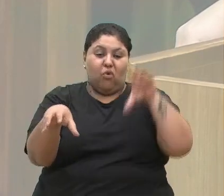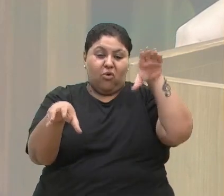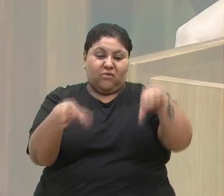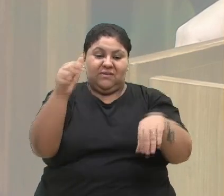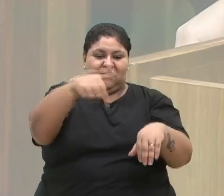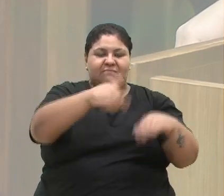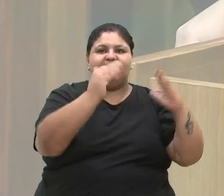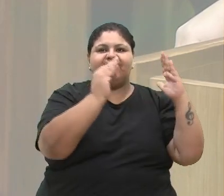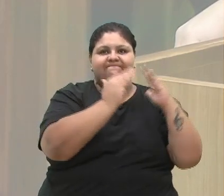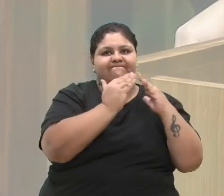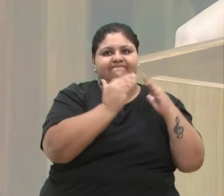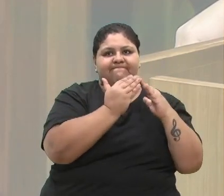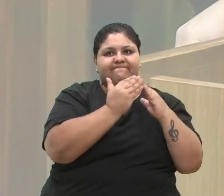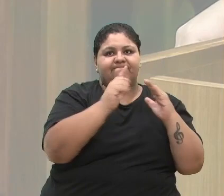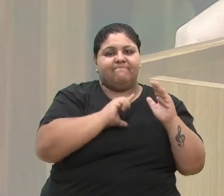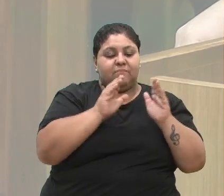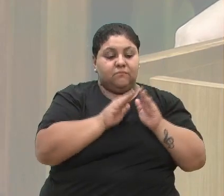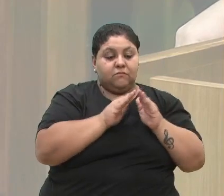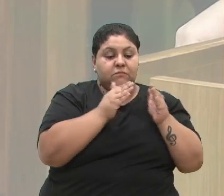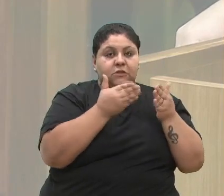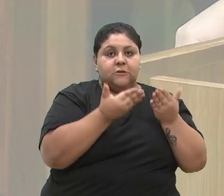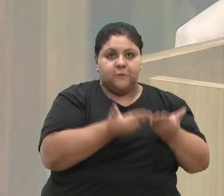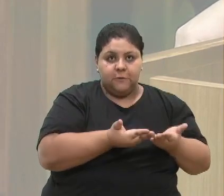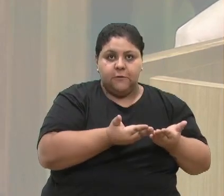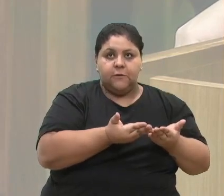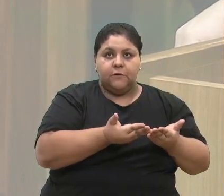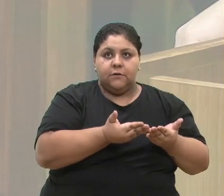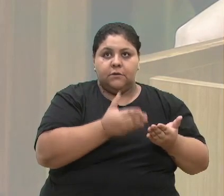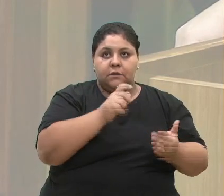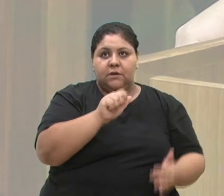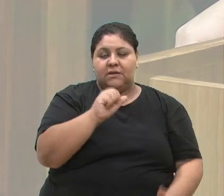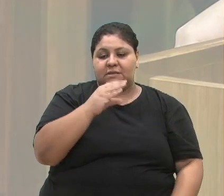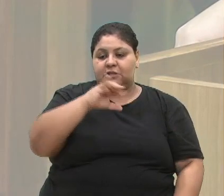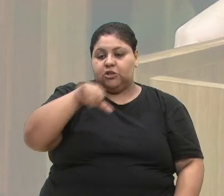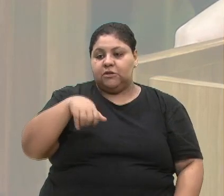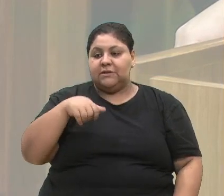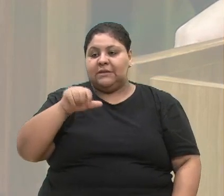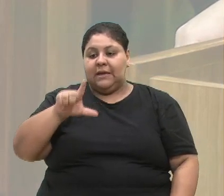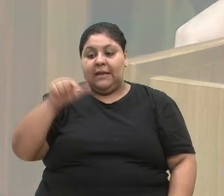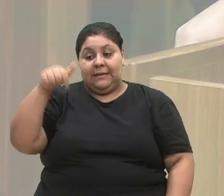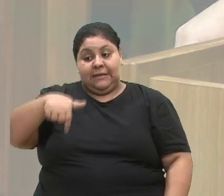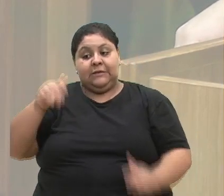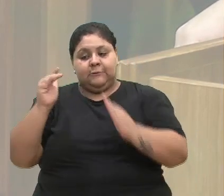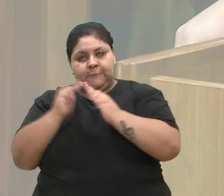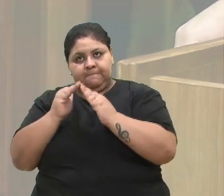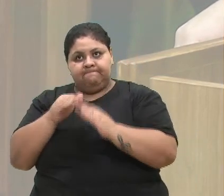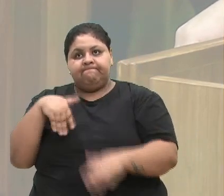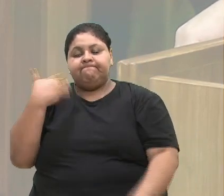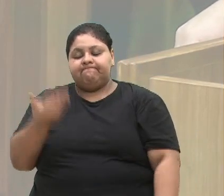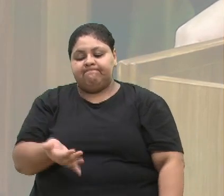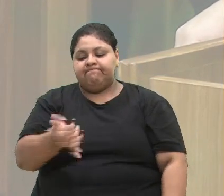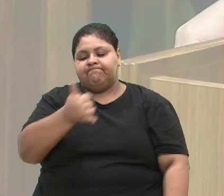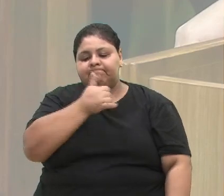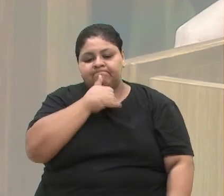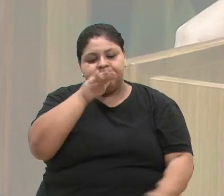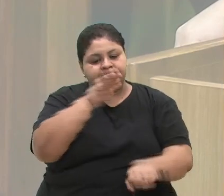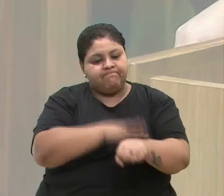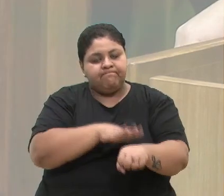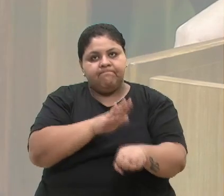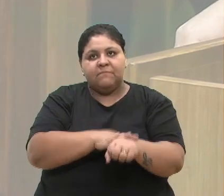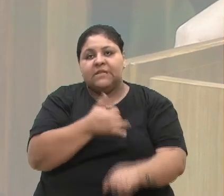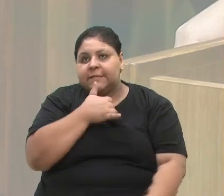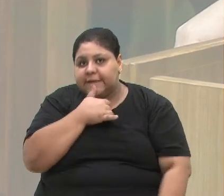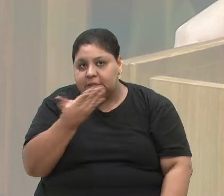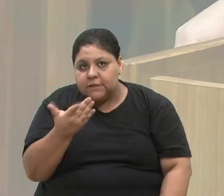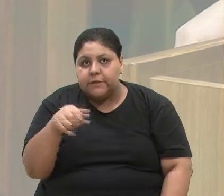casa, onde temos uma comissão, que é a CCJL desta casa. Então, infelizmente, neste momento, é triste